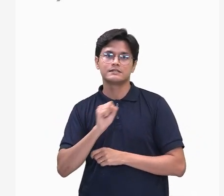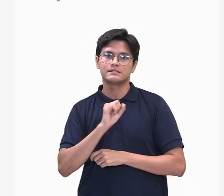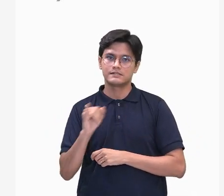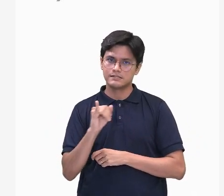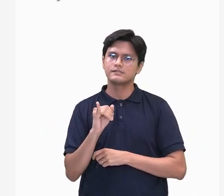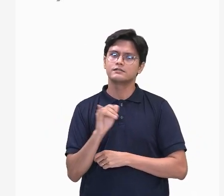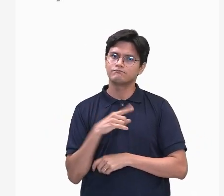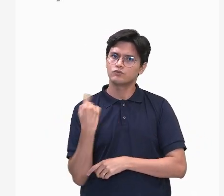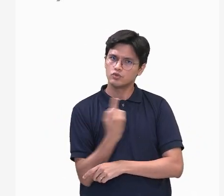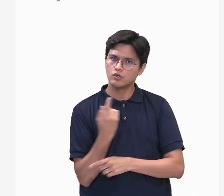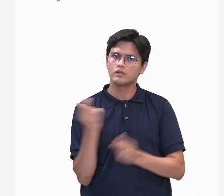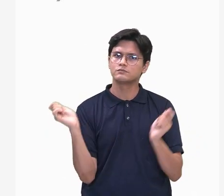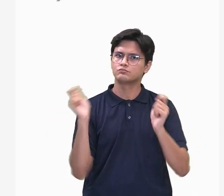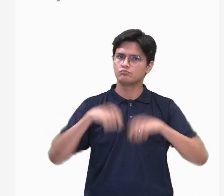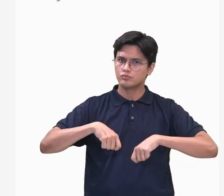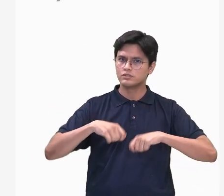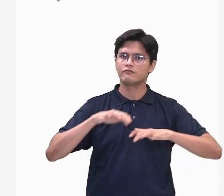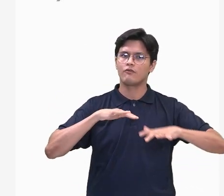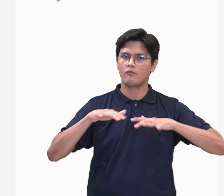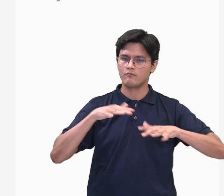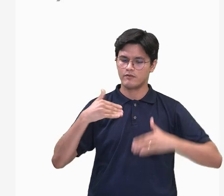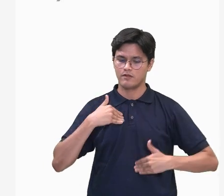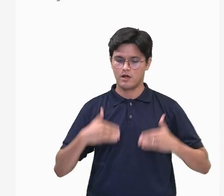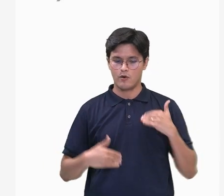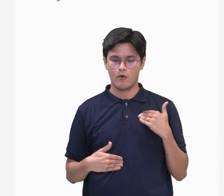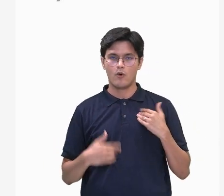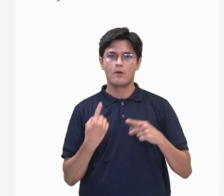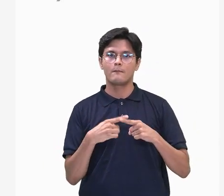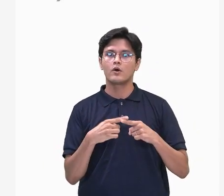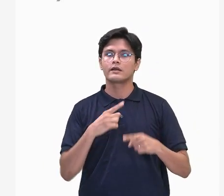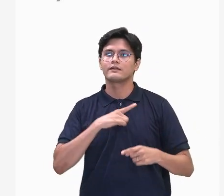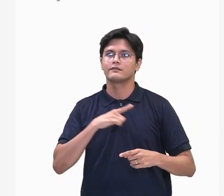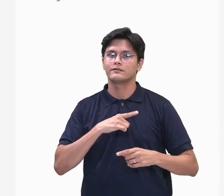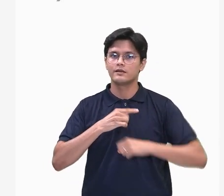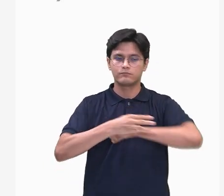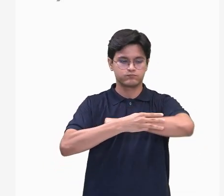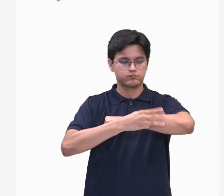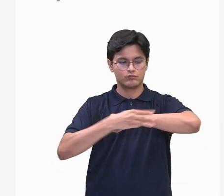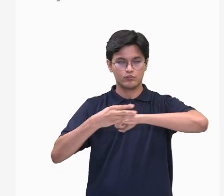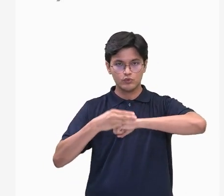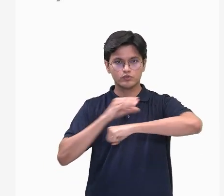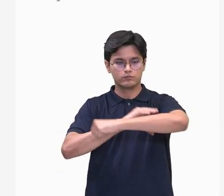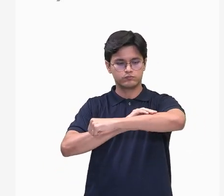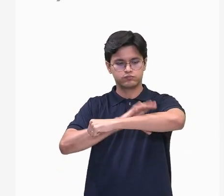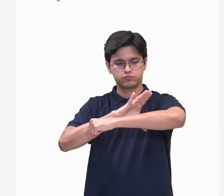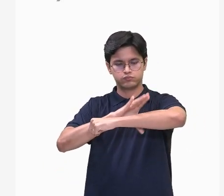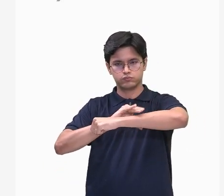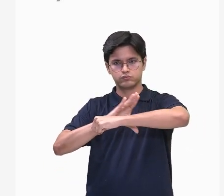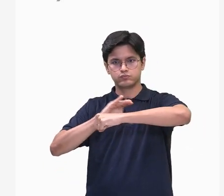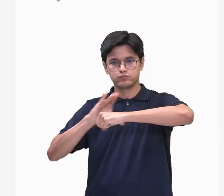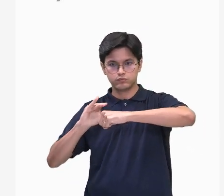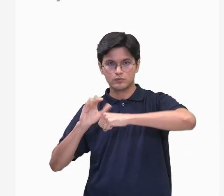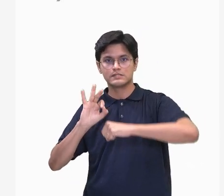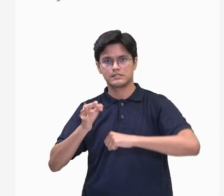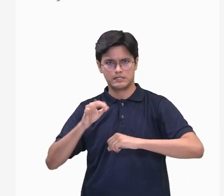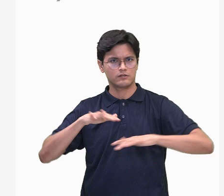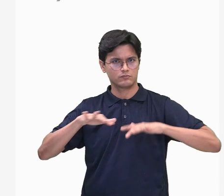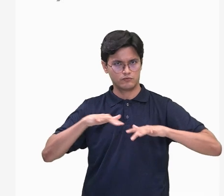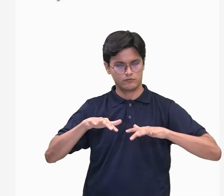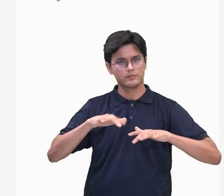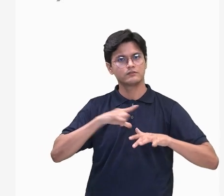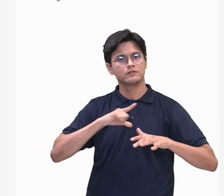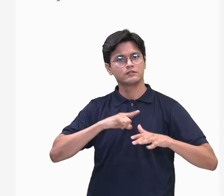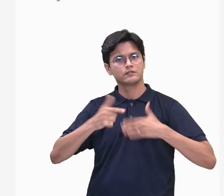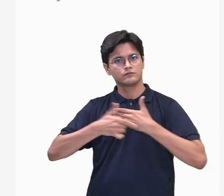músculos que realizam esse processo de contração e relaxamento, tá? Então, o tecido muscular ele tem essa principal função,